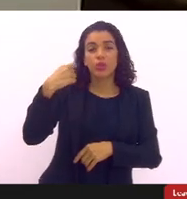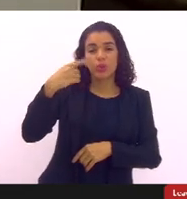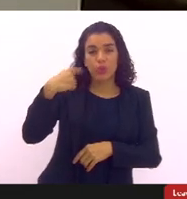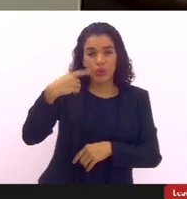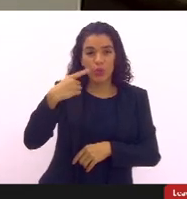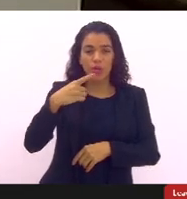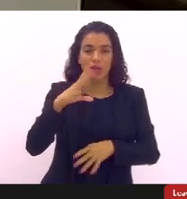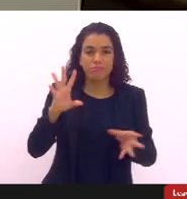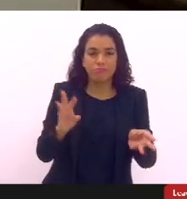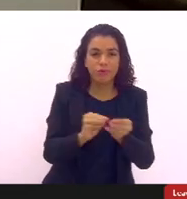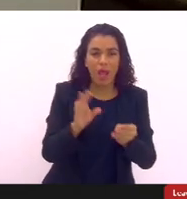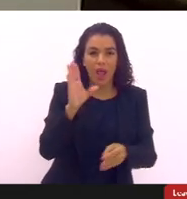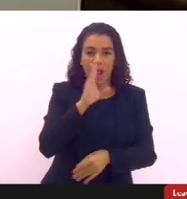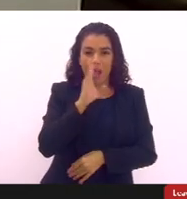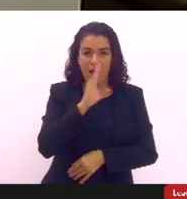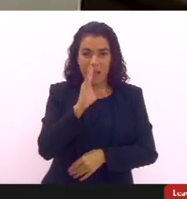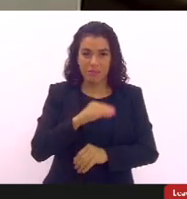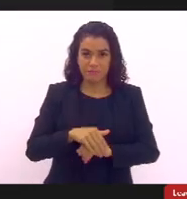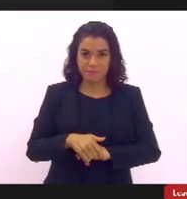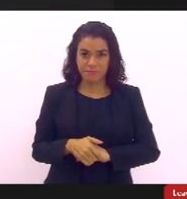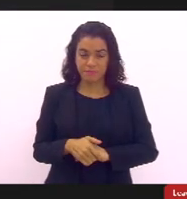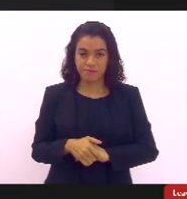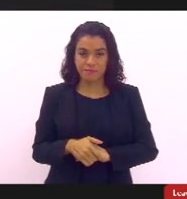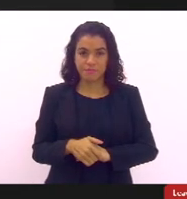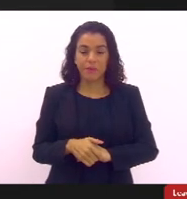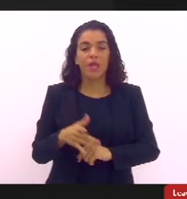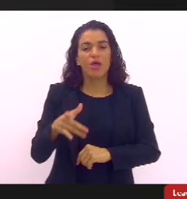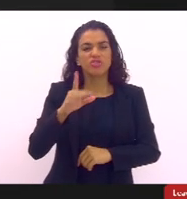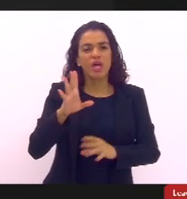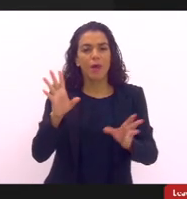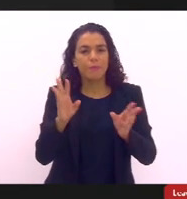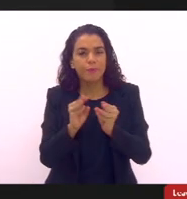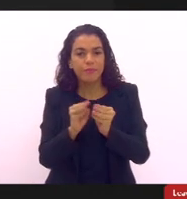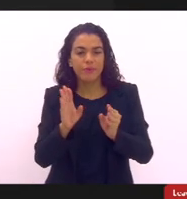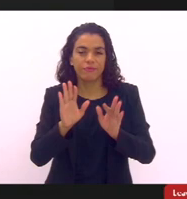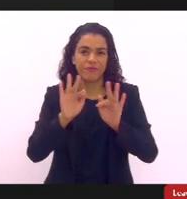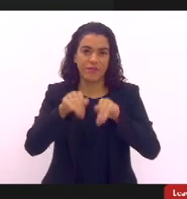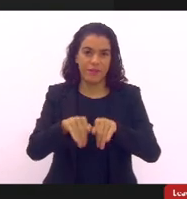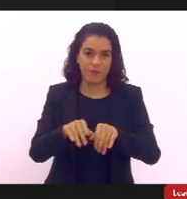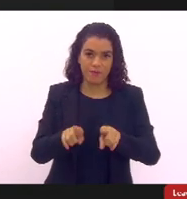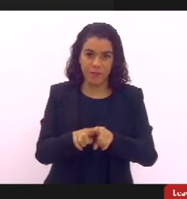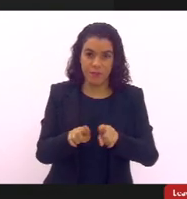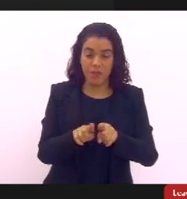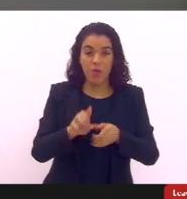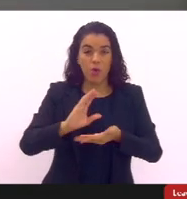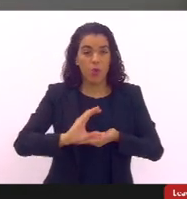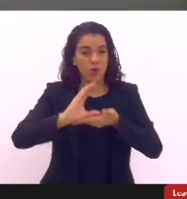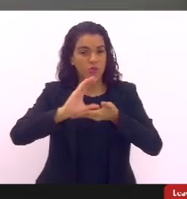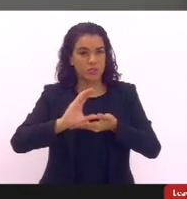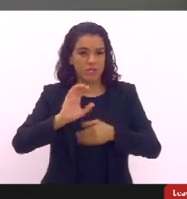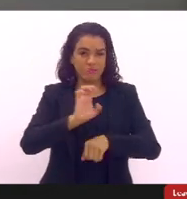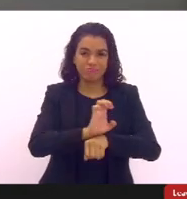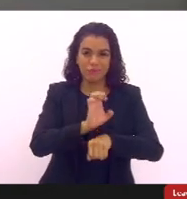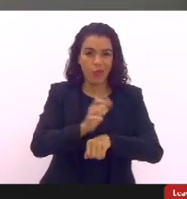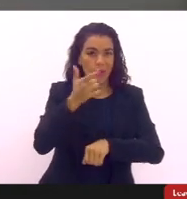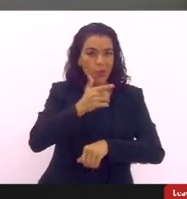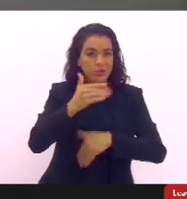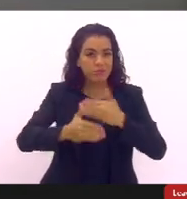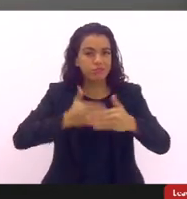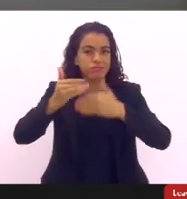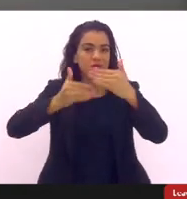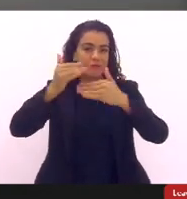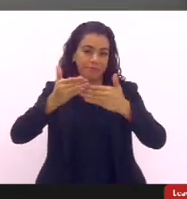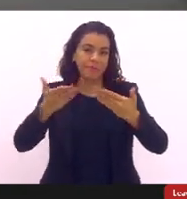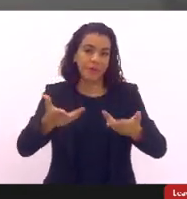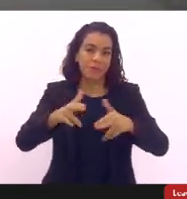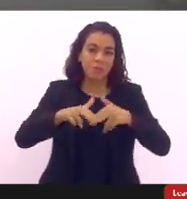só para a senhora concluir, por favor. Tá bom, eu já estou concluindo. Eu acho que a gente, o Conselho Estadual não foi para frente, né?